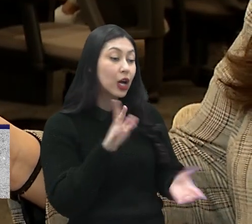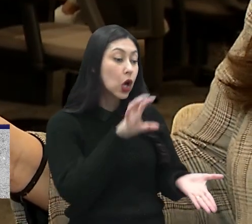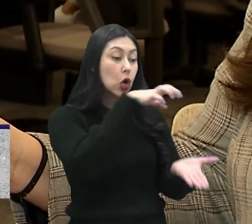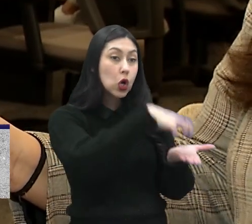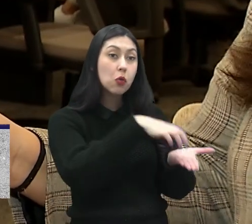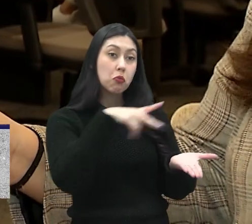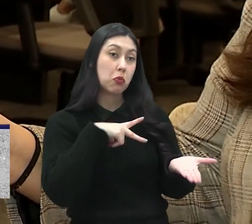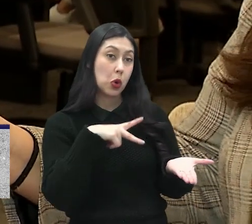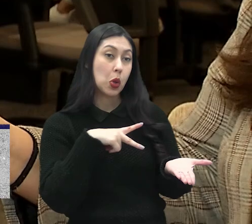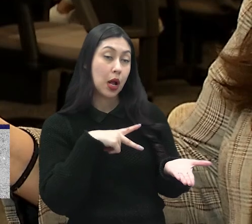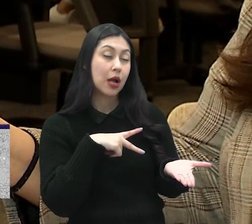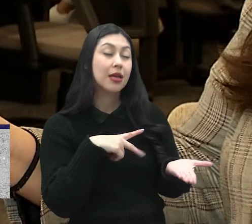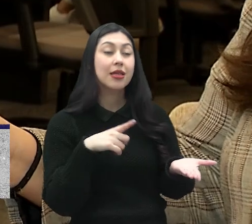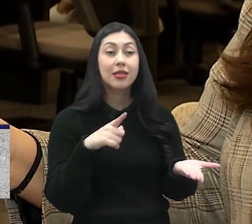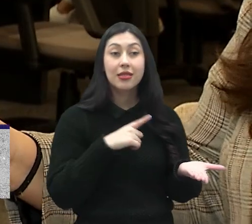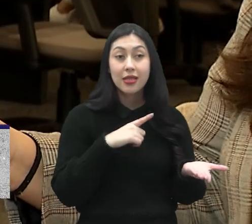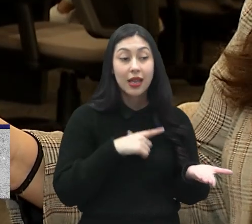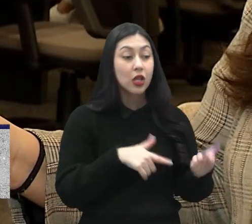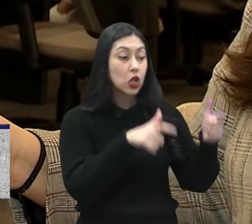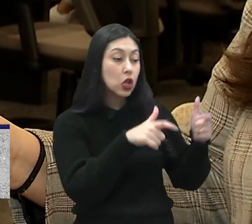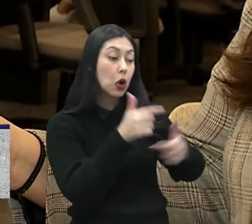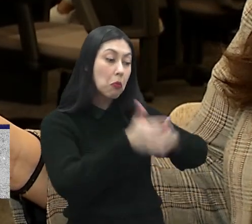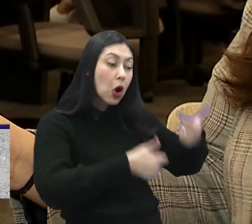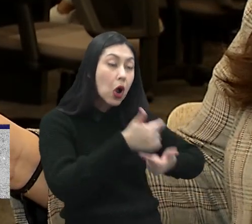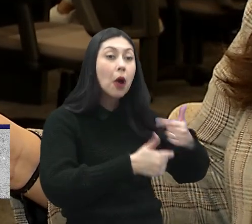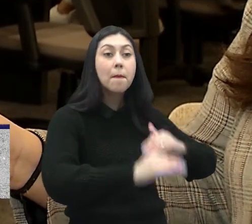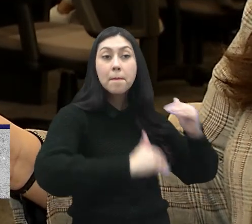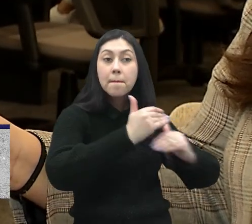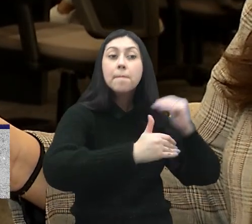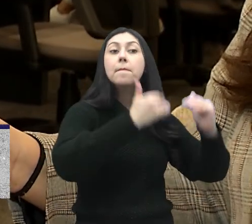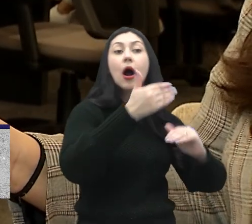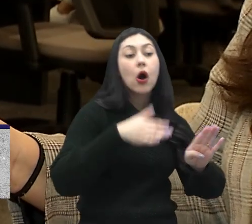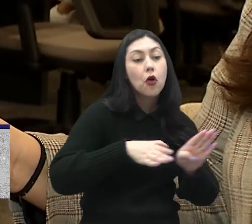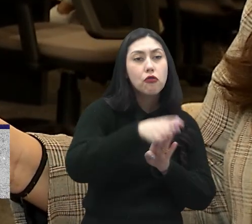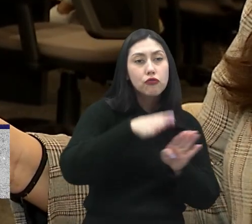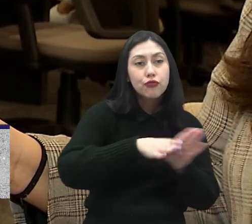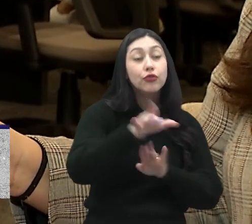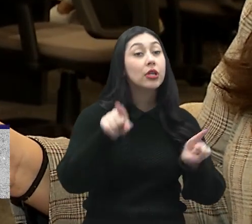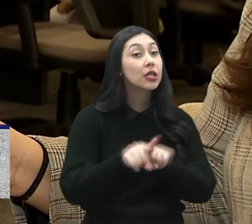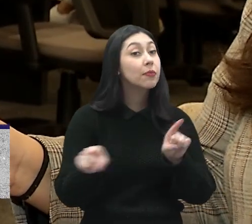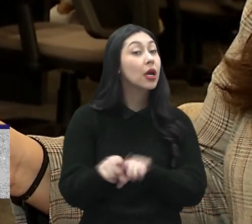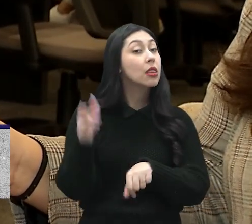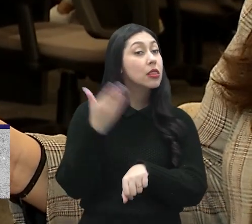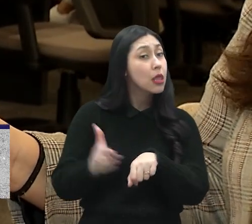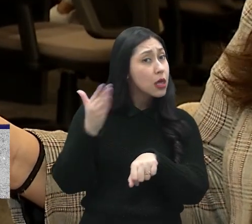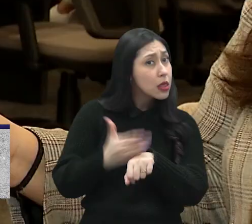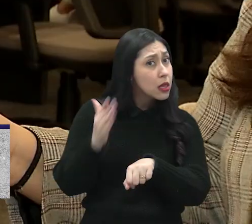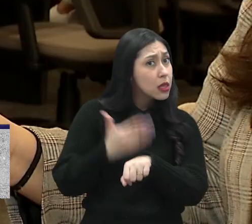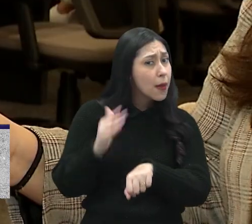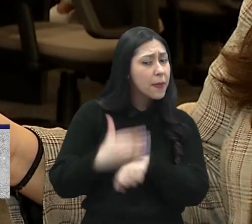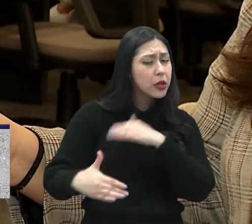departamento pessoal. Tem a área de performance, de consultoras de gente, área de treinamento e